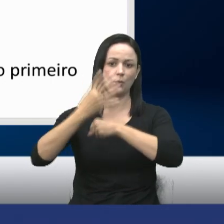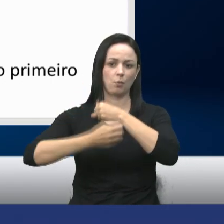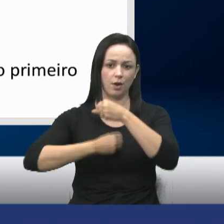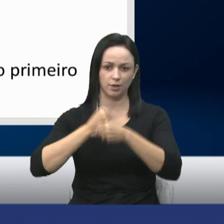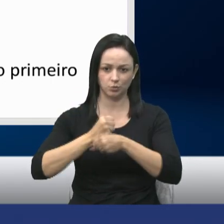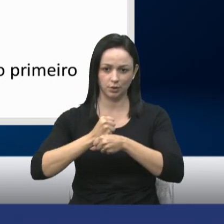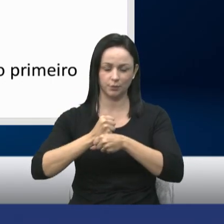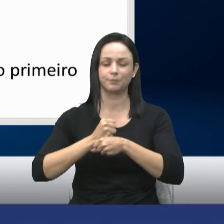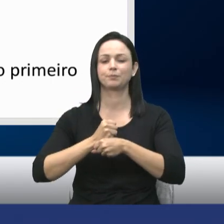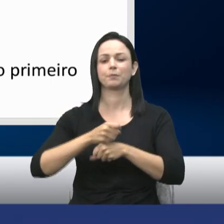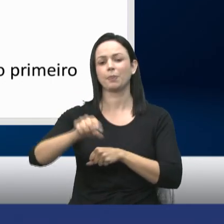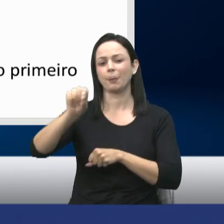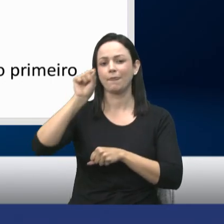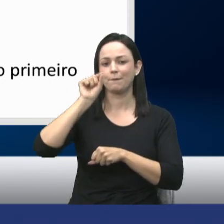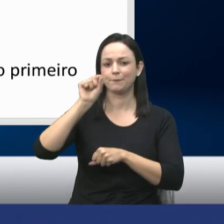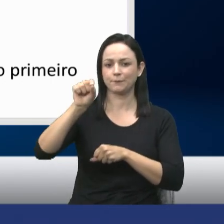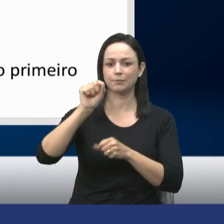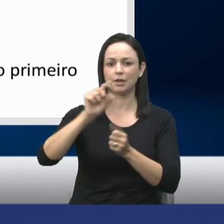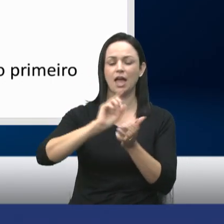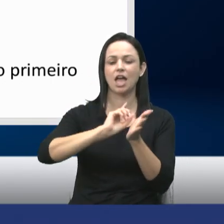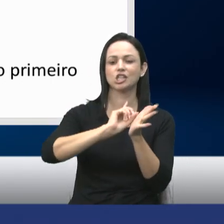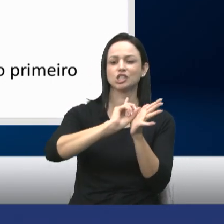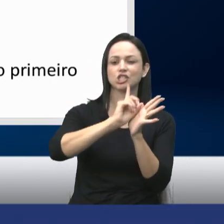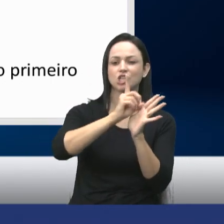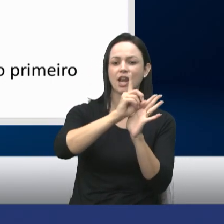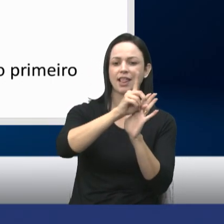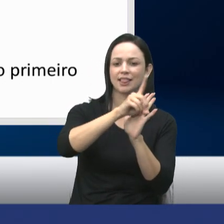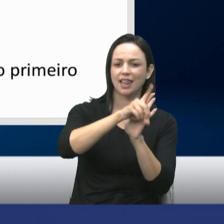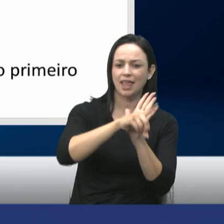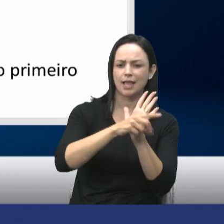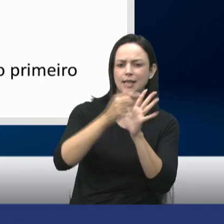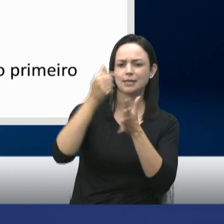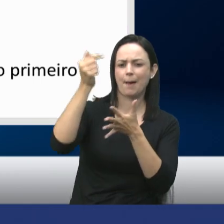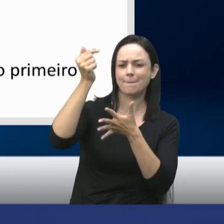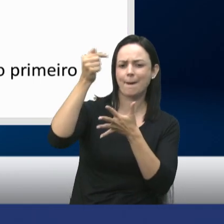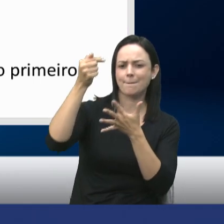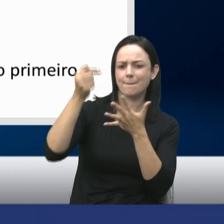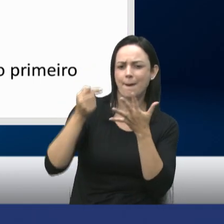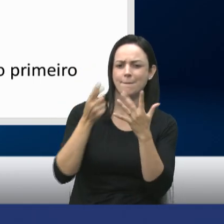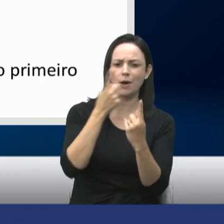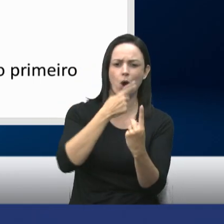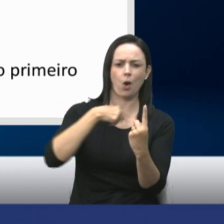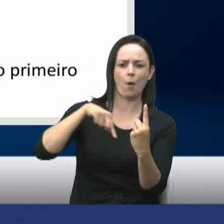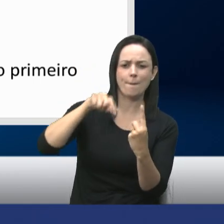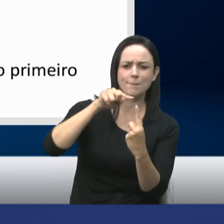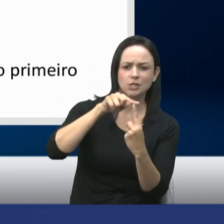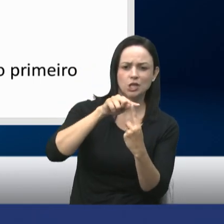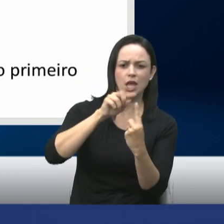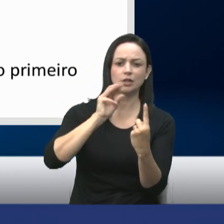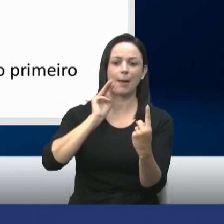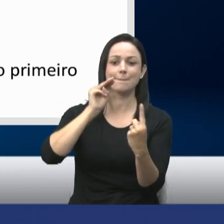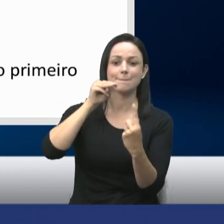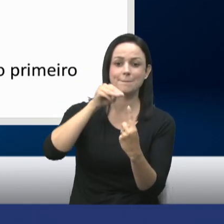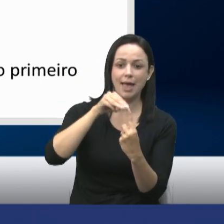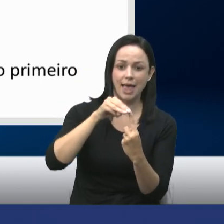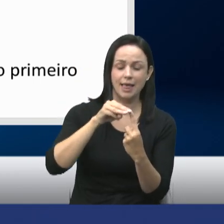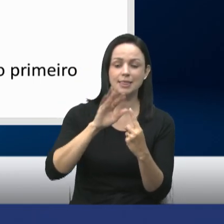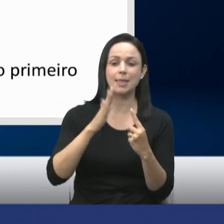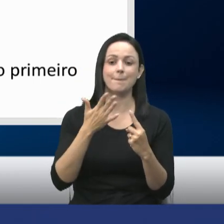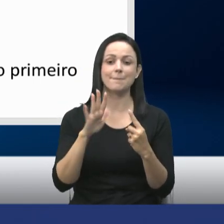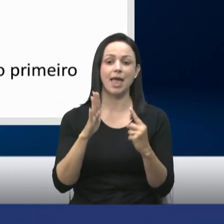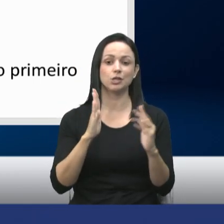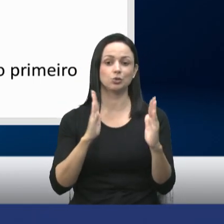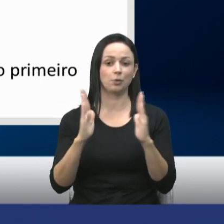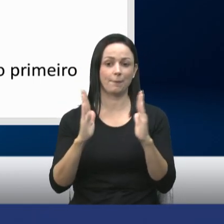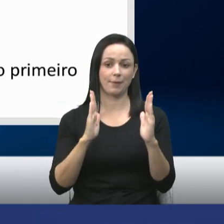Ela traça as diretrizes, os objetivos, as metas do governo a médio prazo.